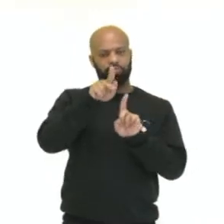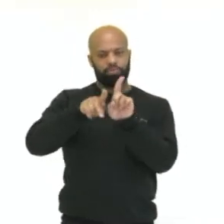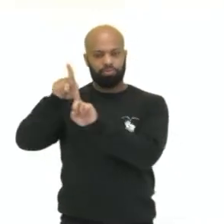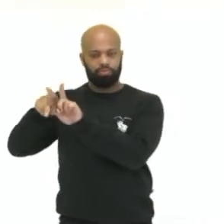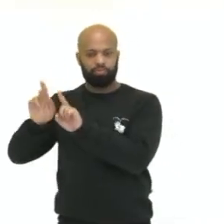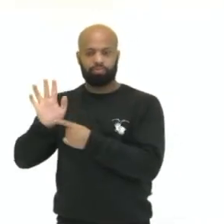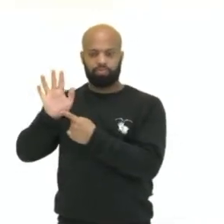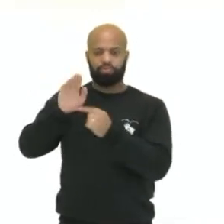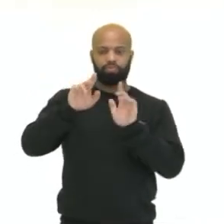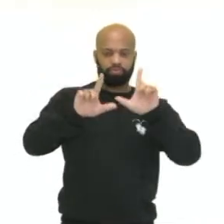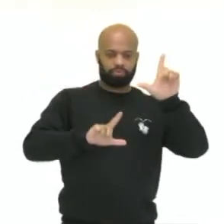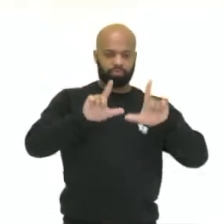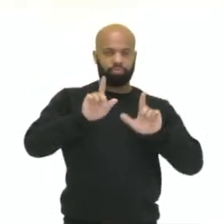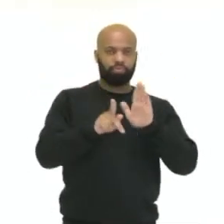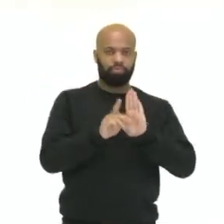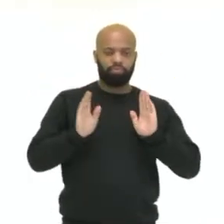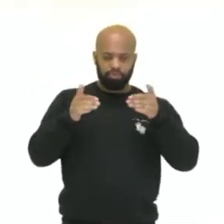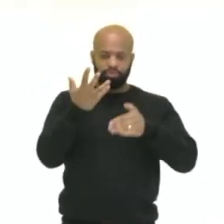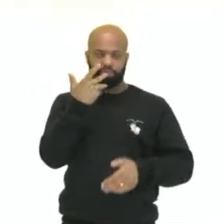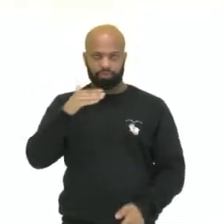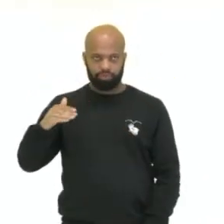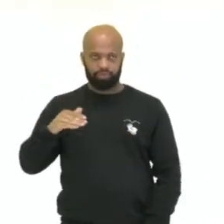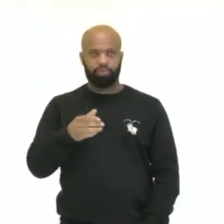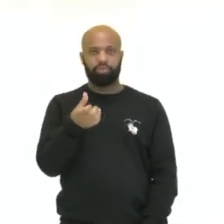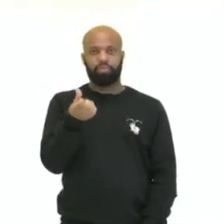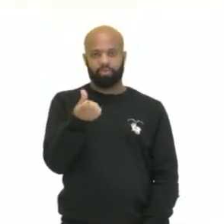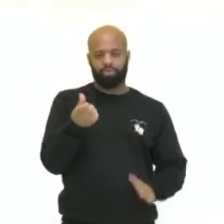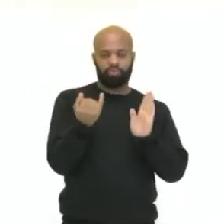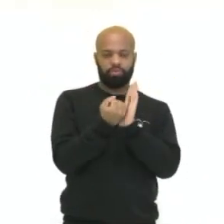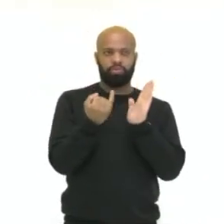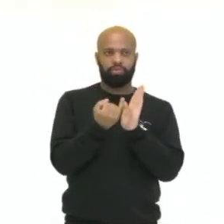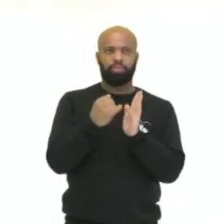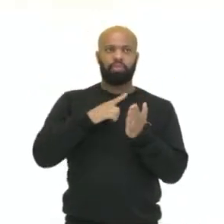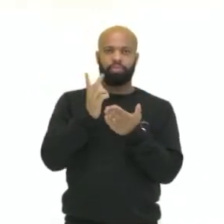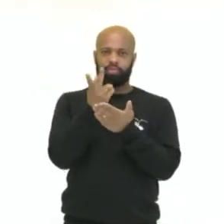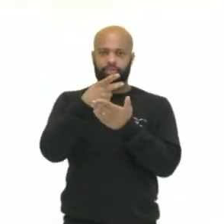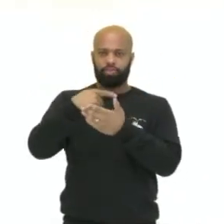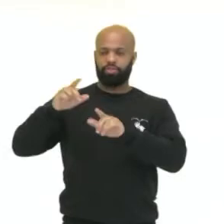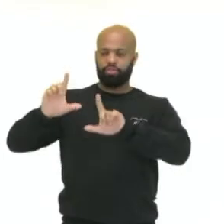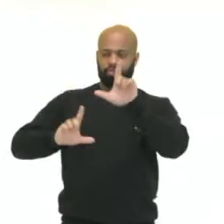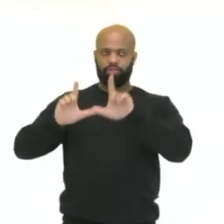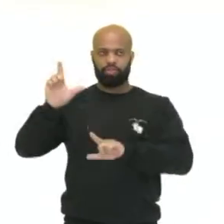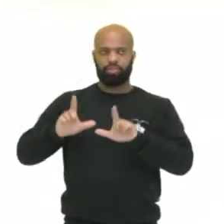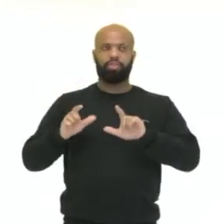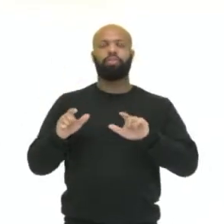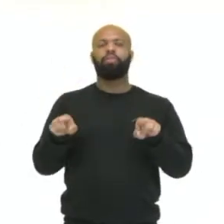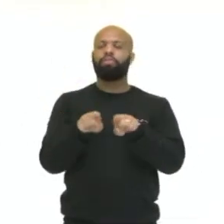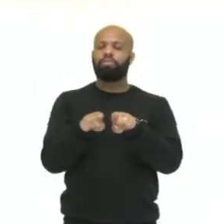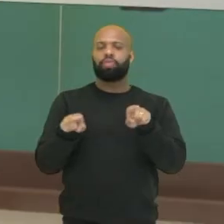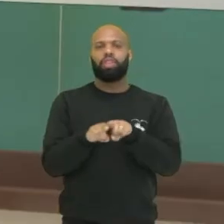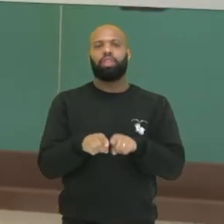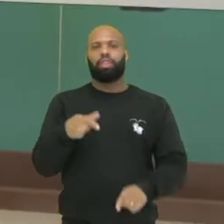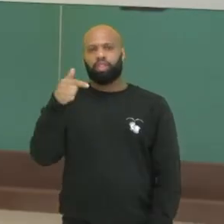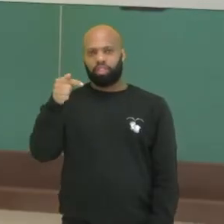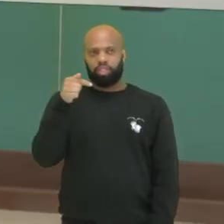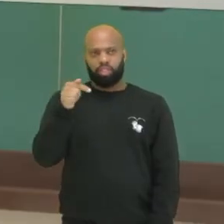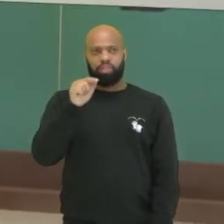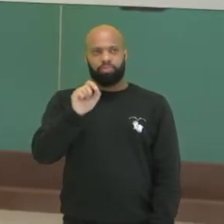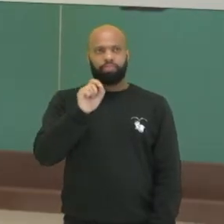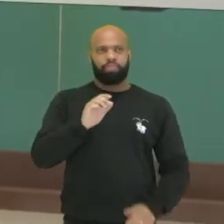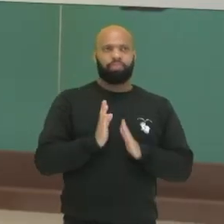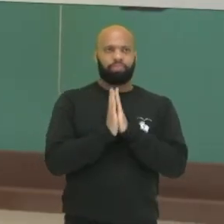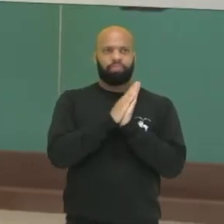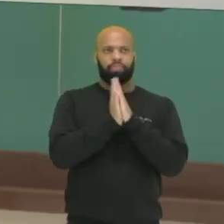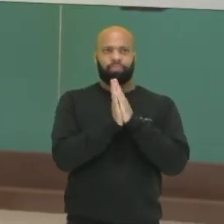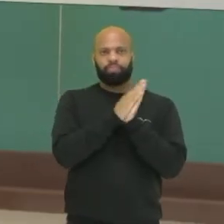infantis. Inciso 6º, desenho animado ou de animação. Inciso 7º, bonecos ou similares. Temos mais